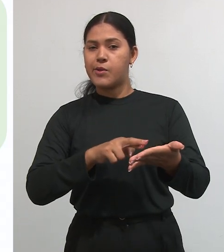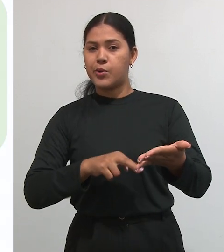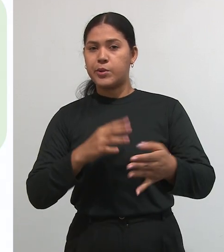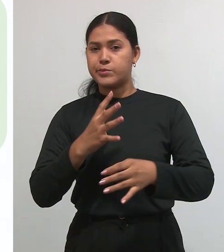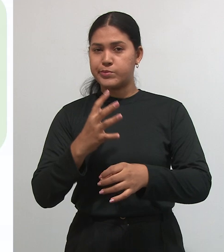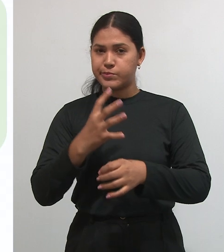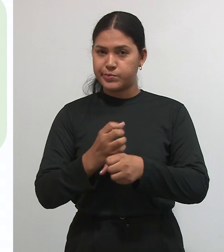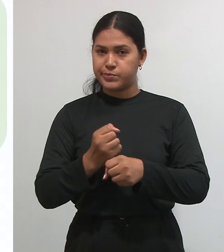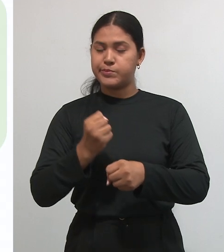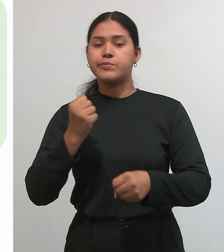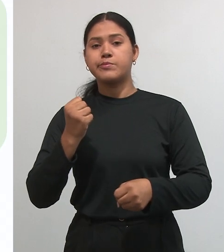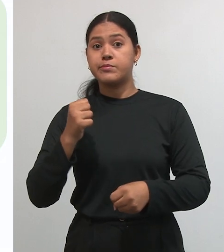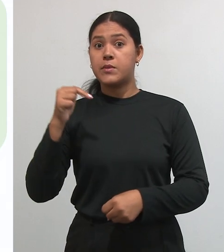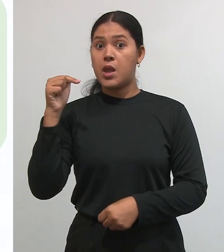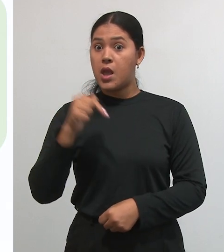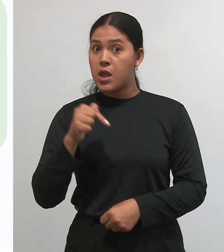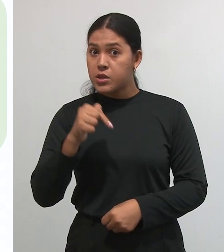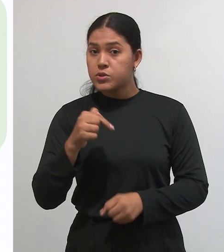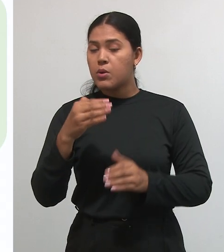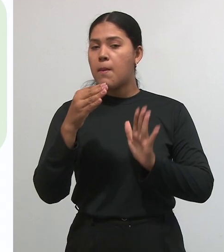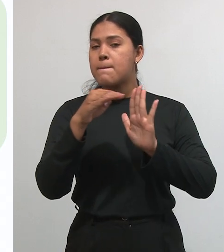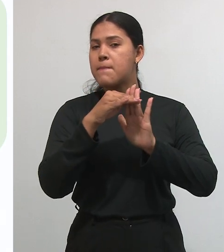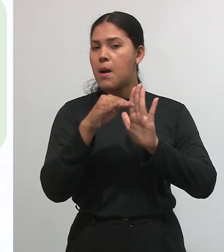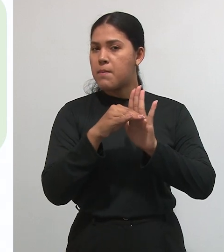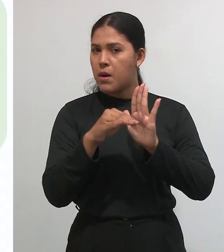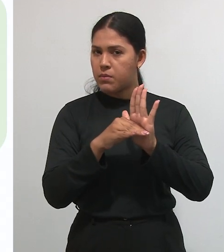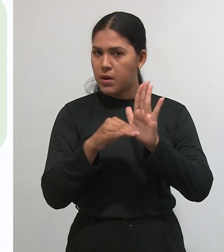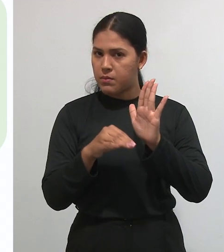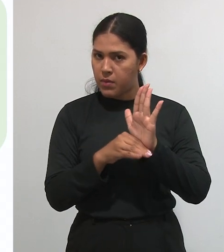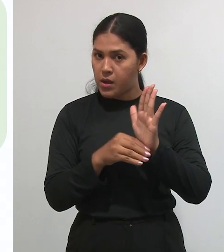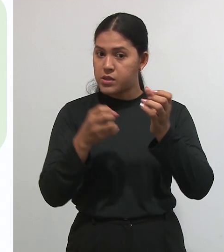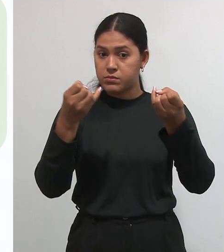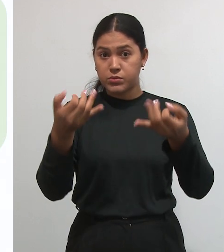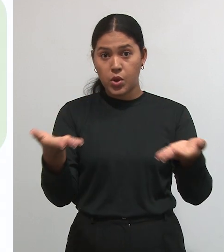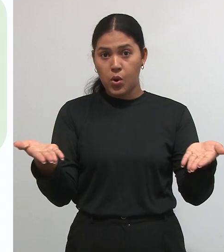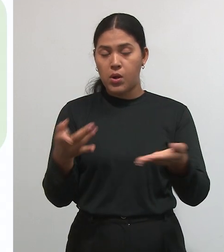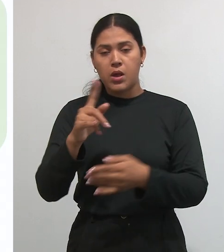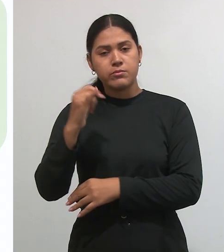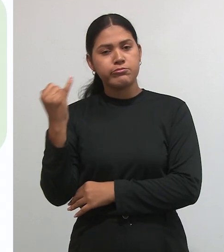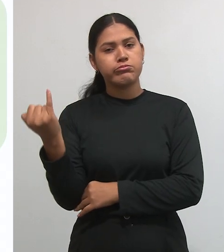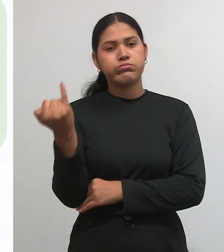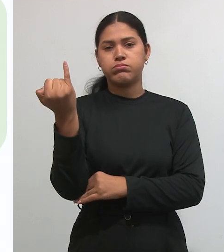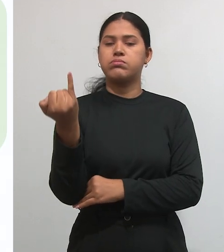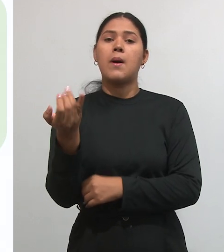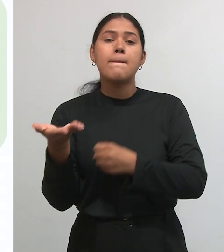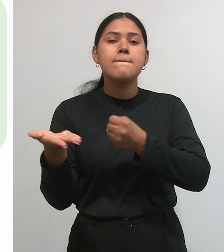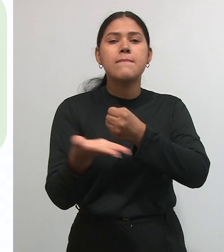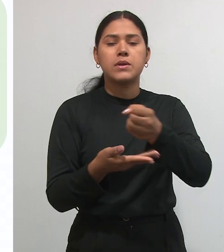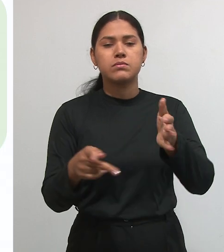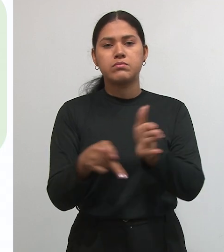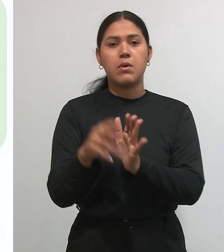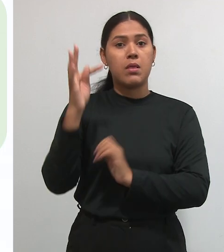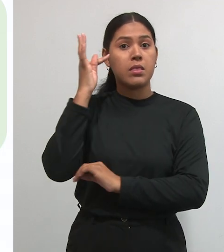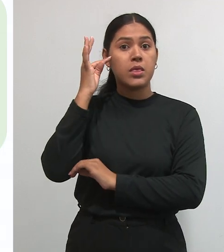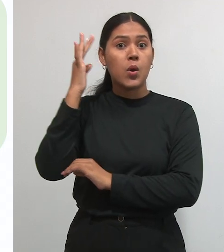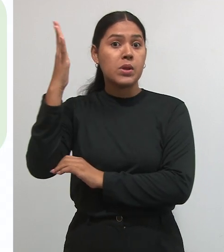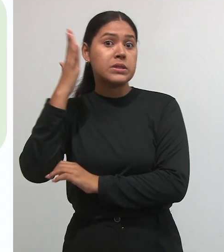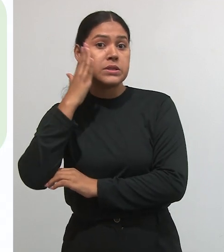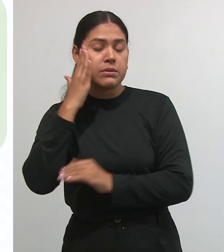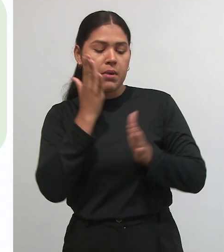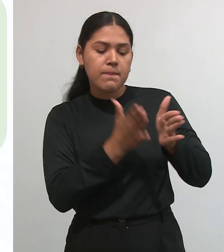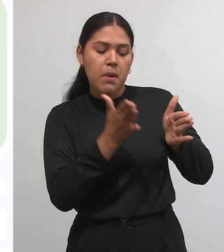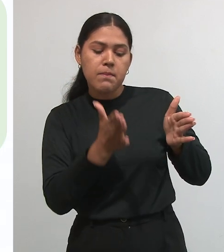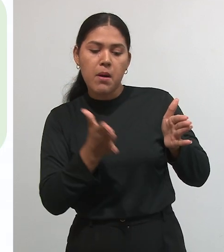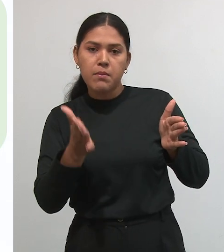é primordial para você, gestor público, tá? Para ver como seguir todos os